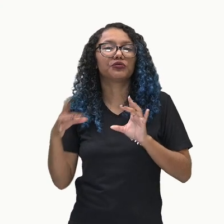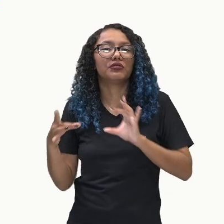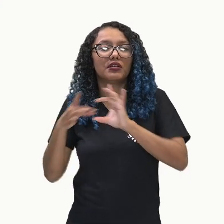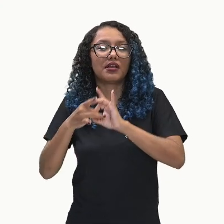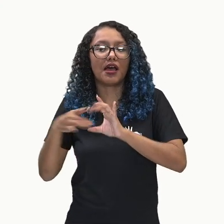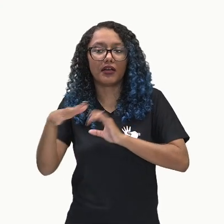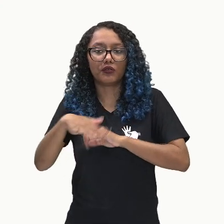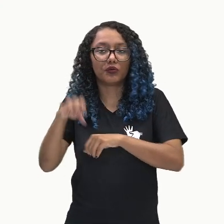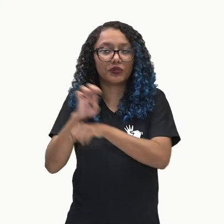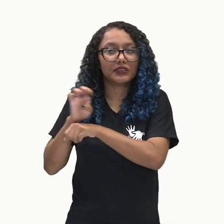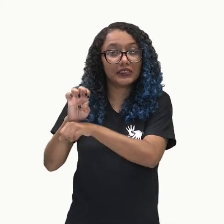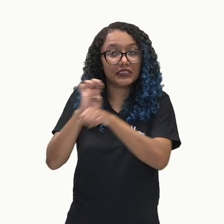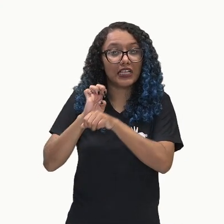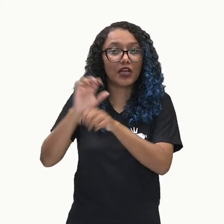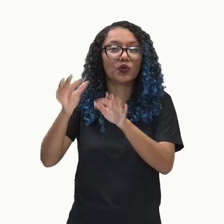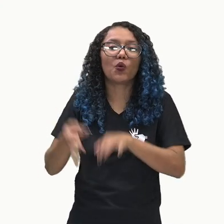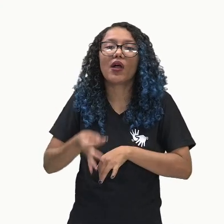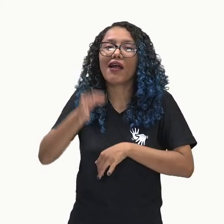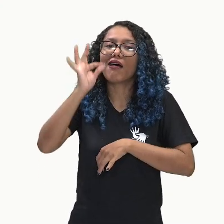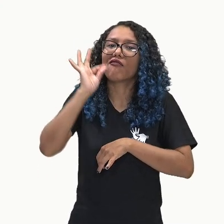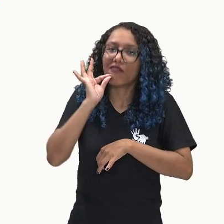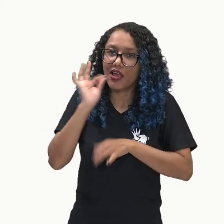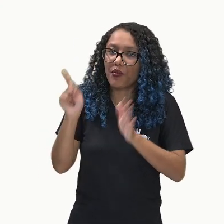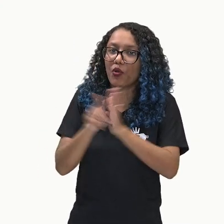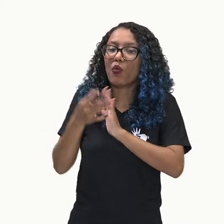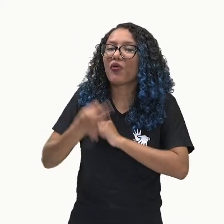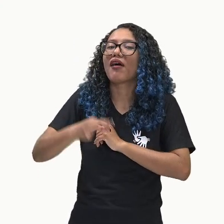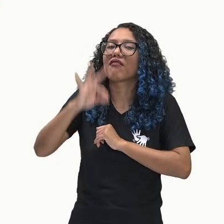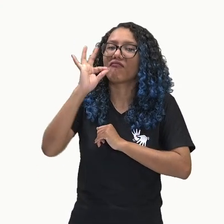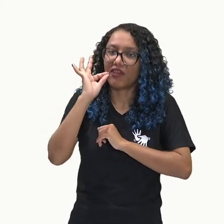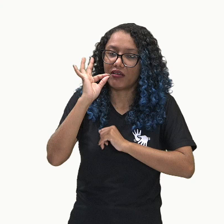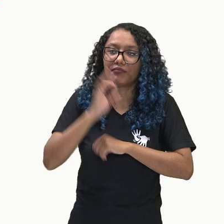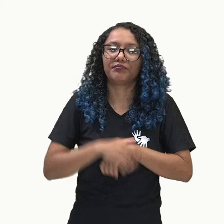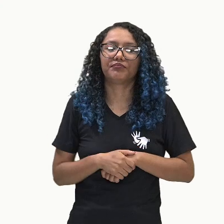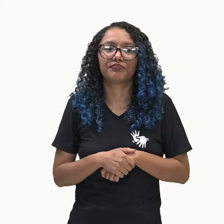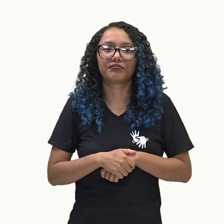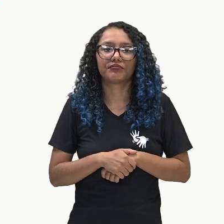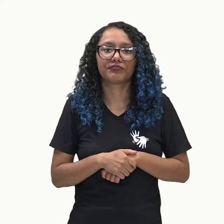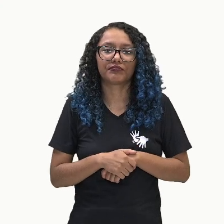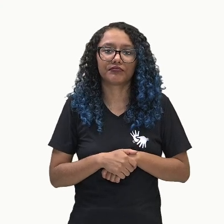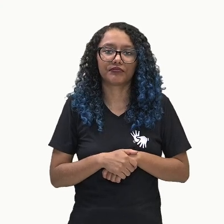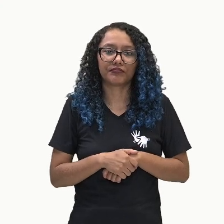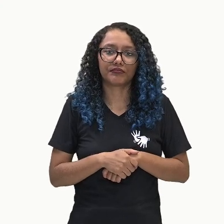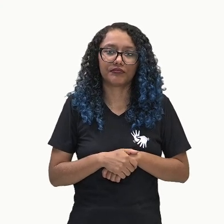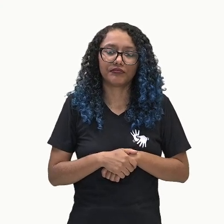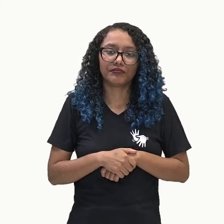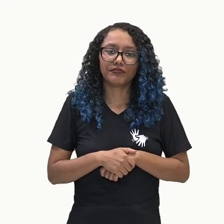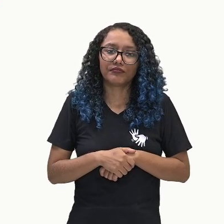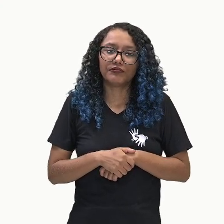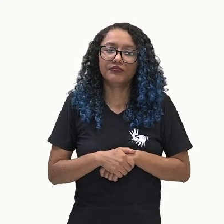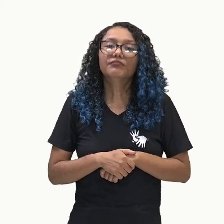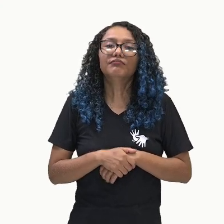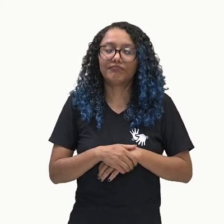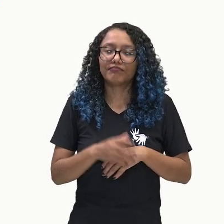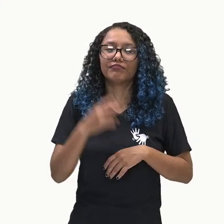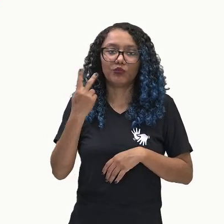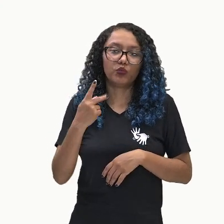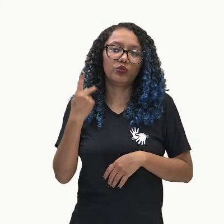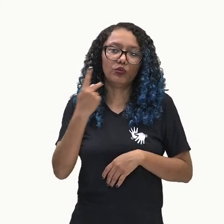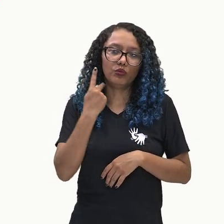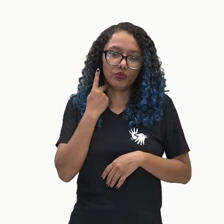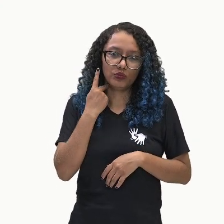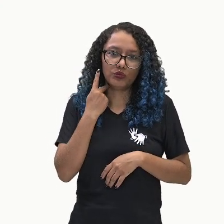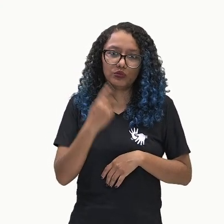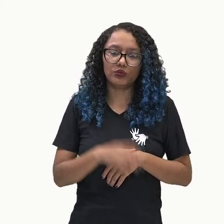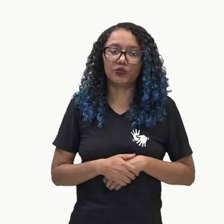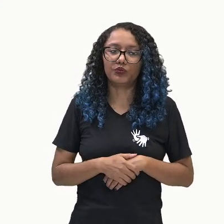Então, quem vai se opor, olha só, né? Parlamentares, então, aí ligados às